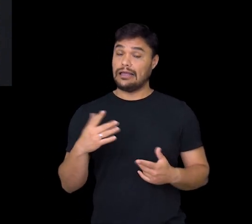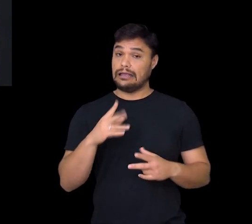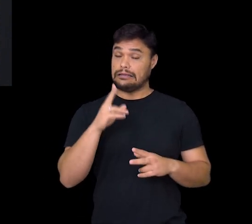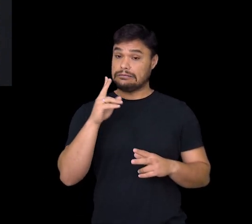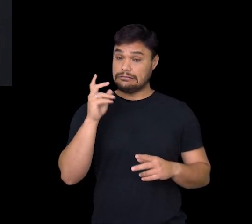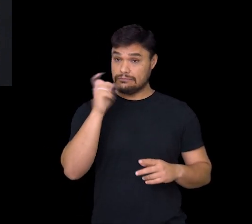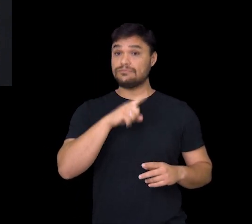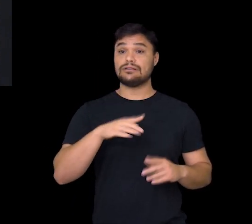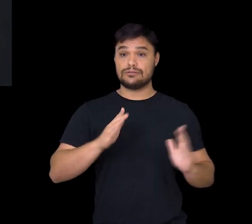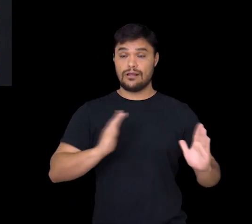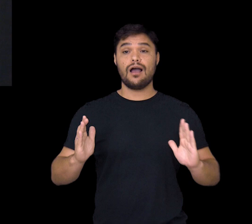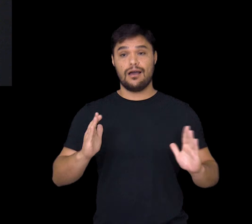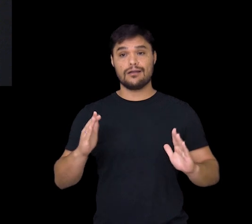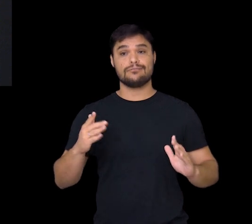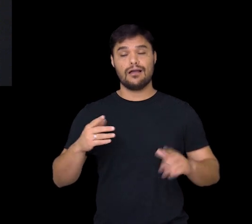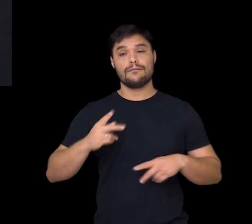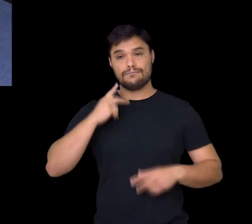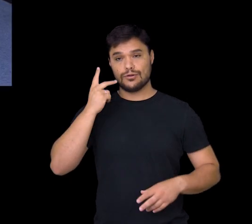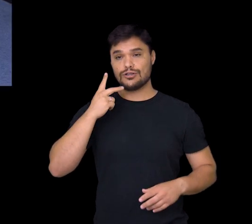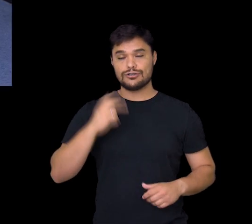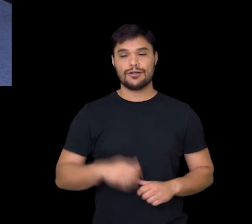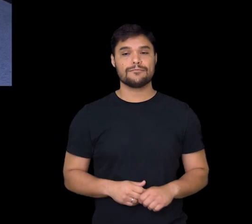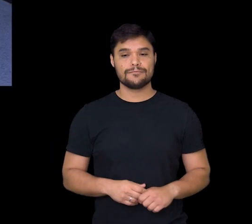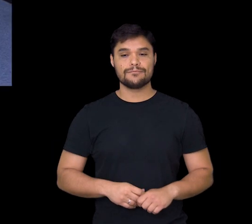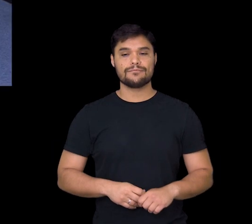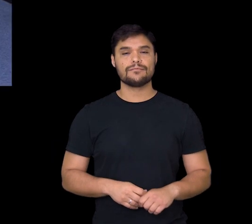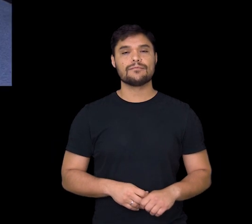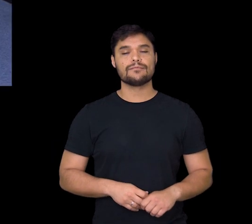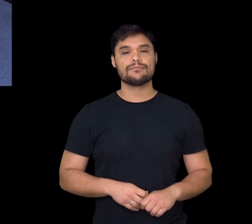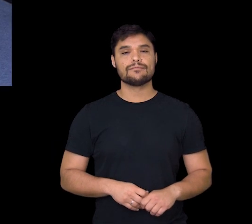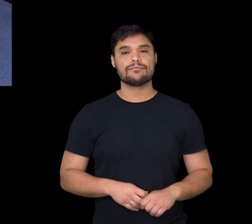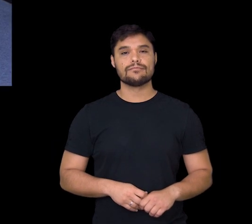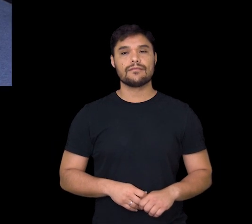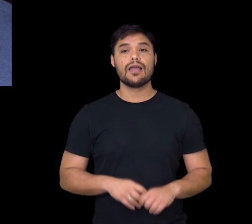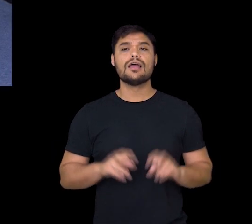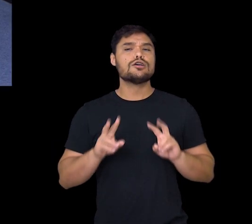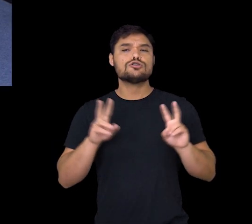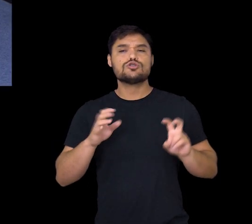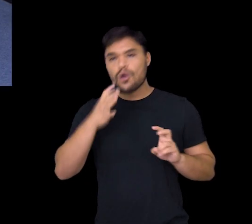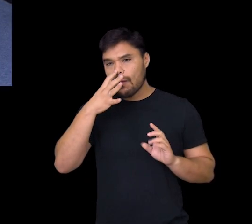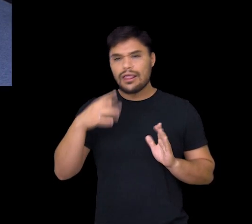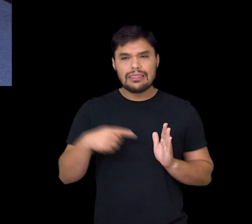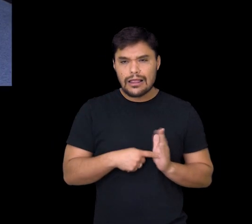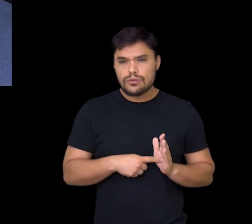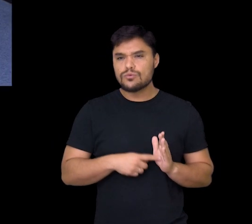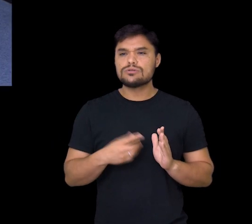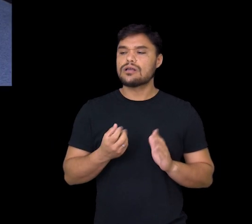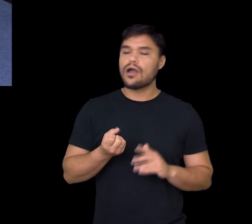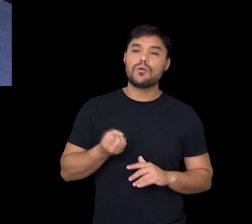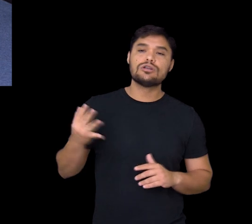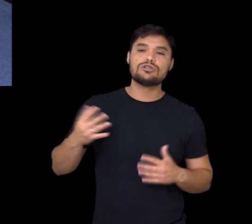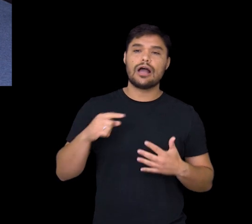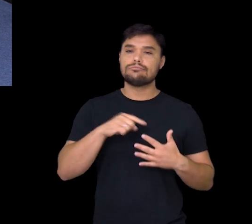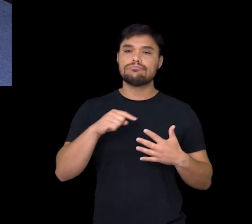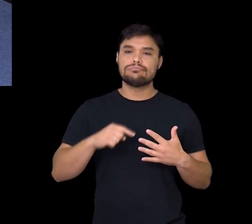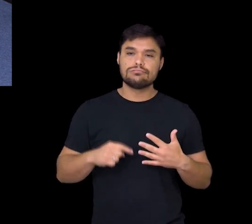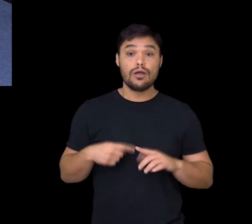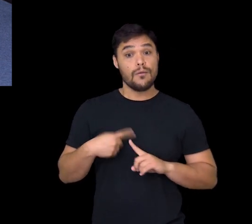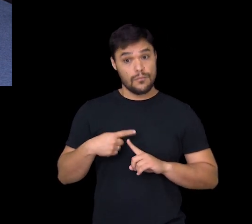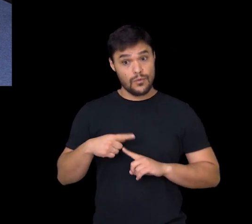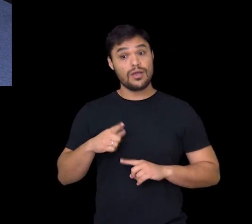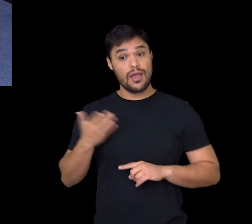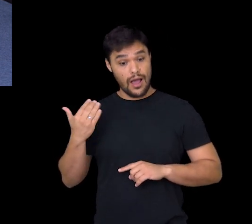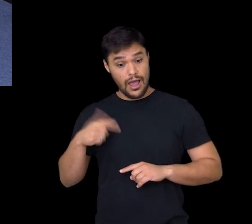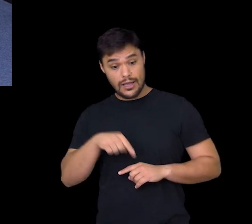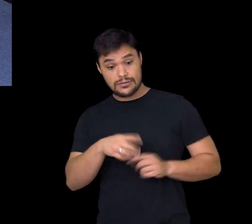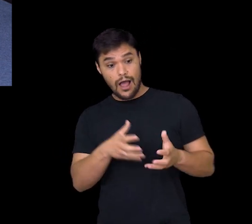caro para um político, né? Claro. Agora, a senhora estavam lembrando que as denúncias também, o número de casos, são